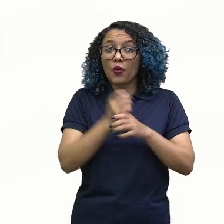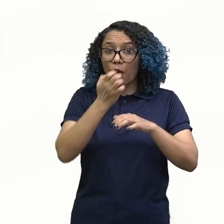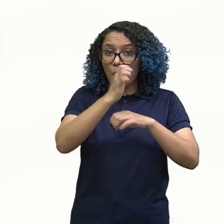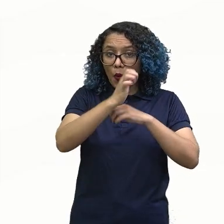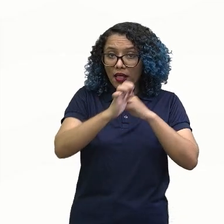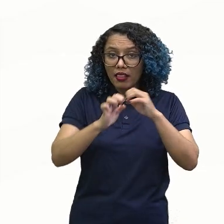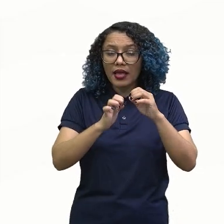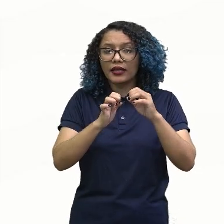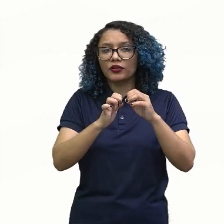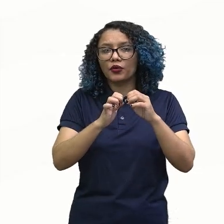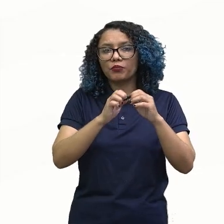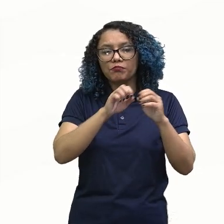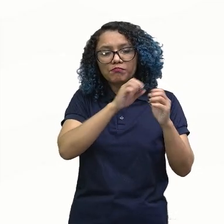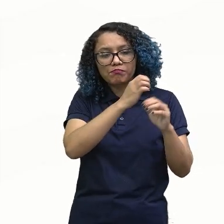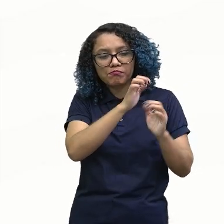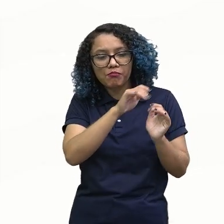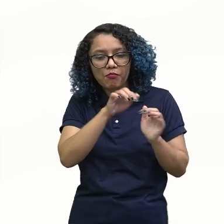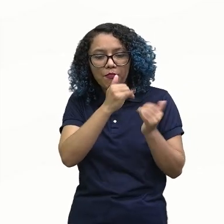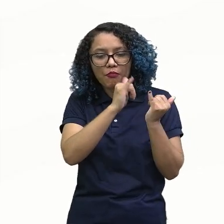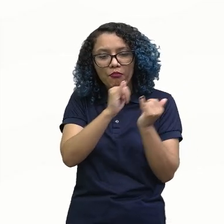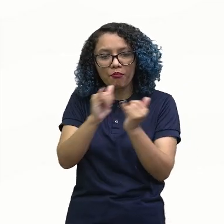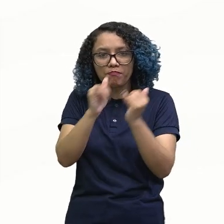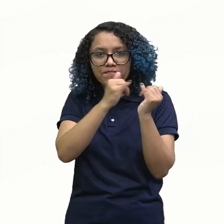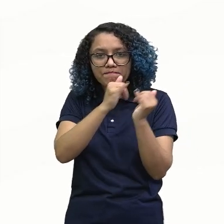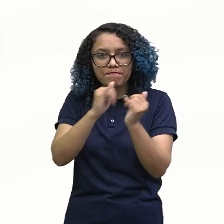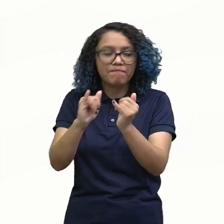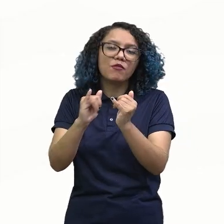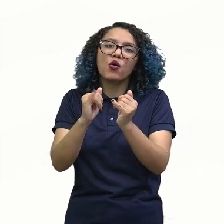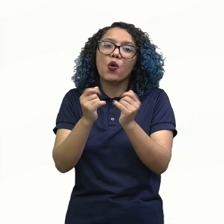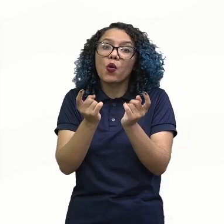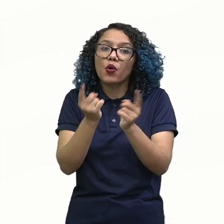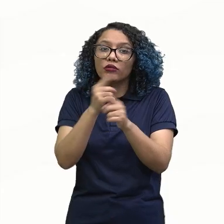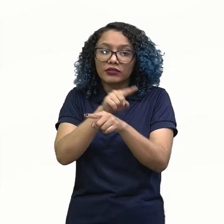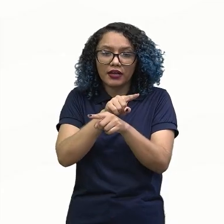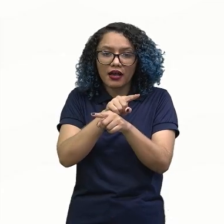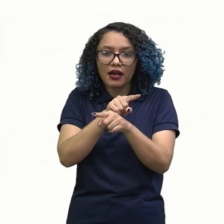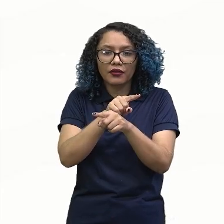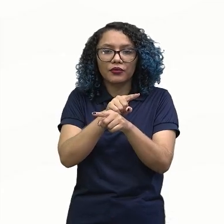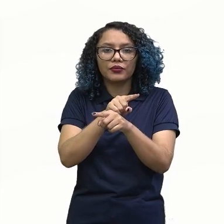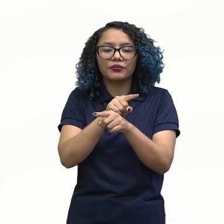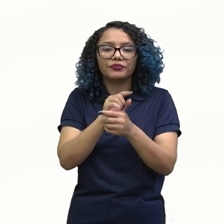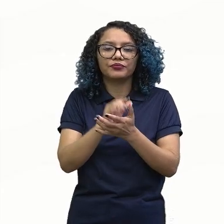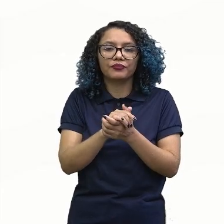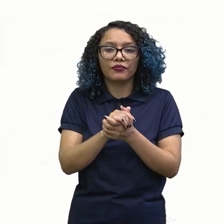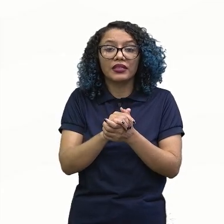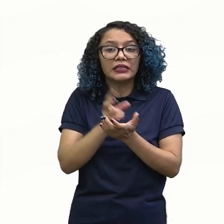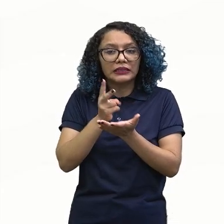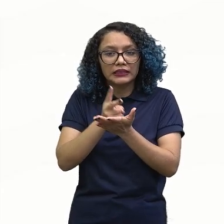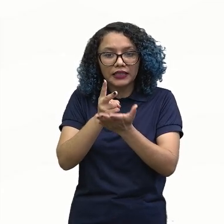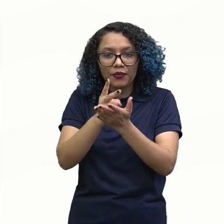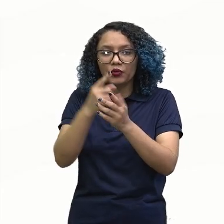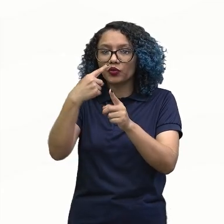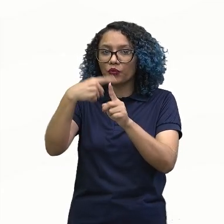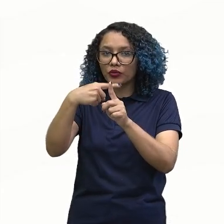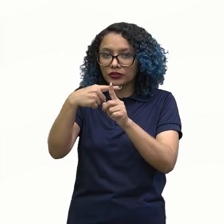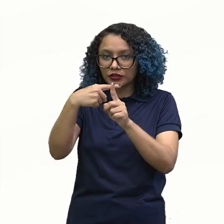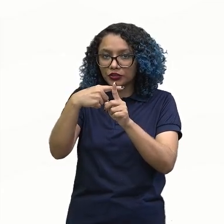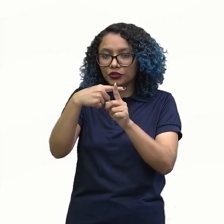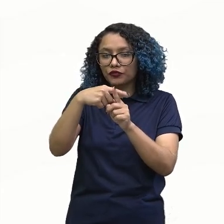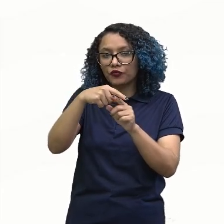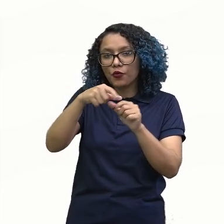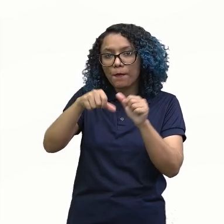no sentido oposto, convencionamos que a corrente vai do positivo para